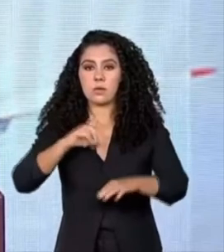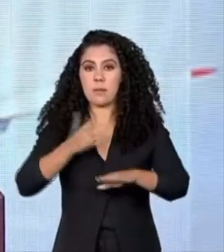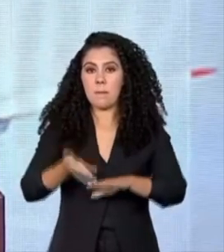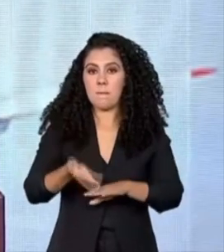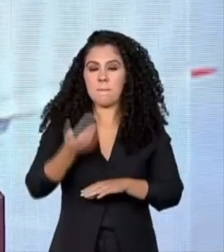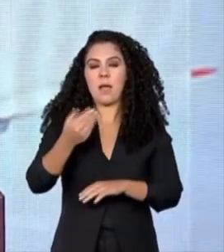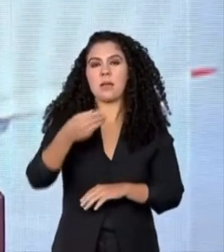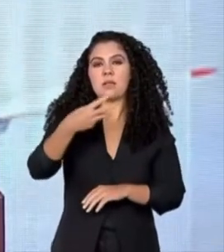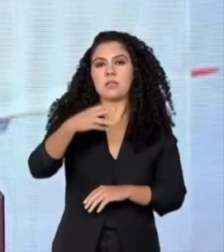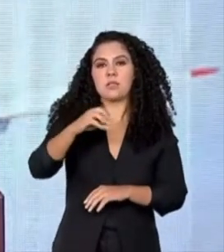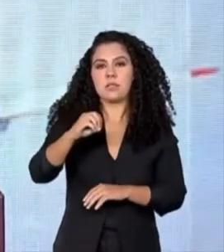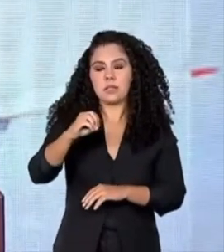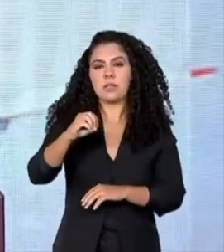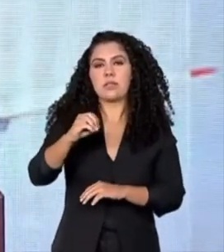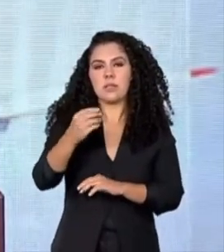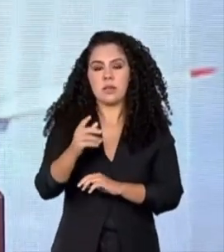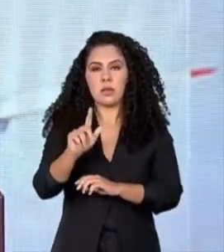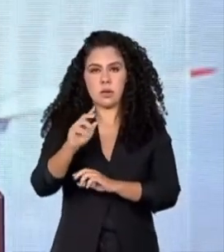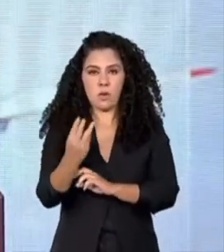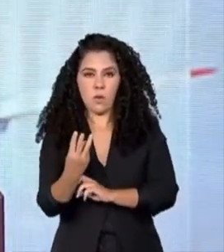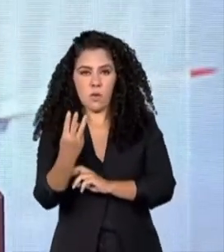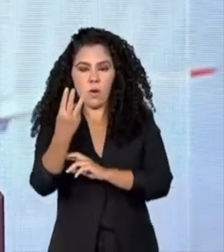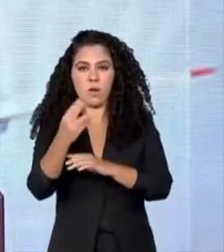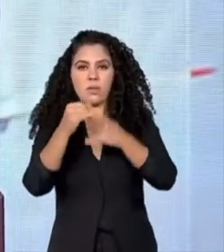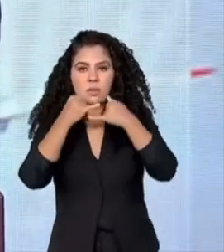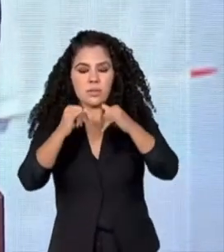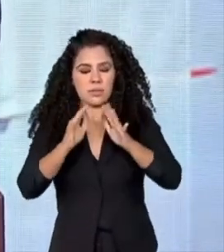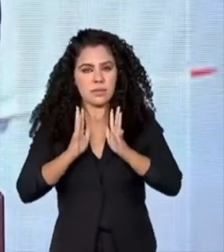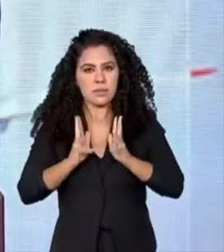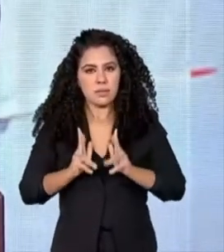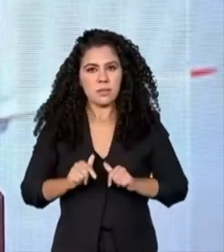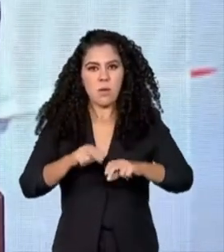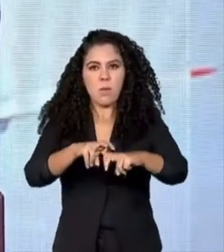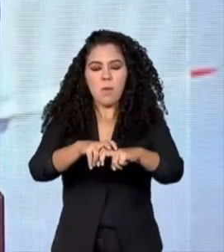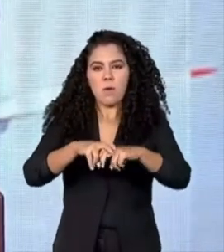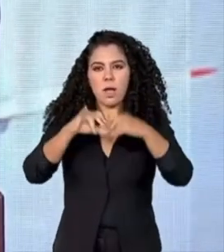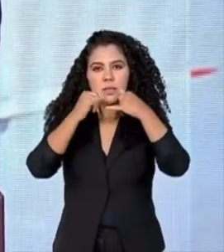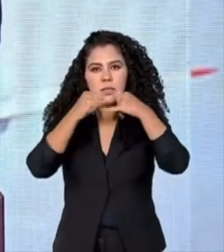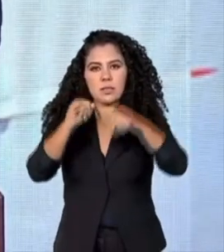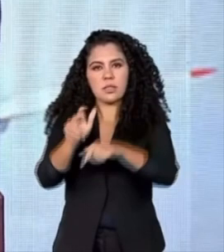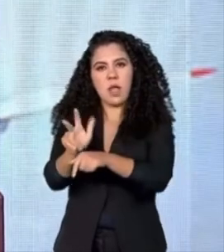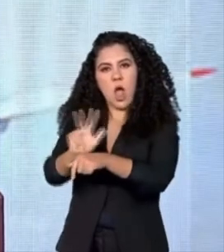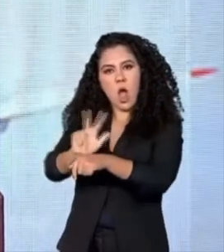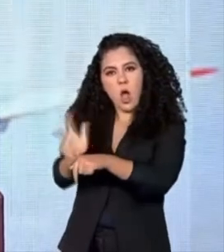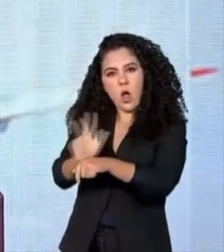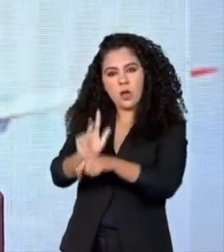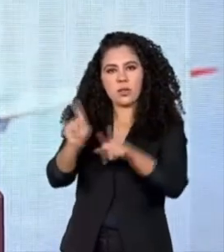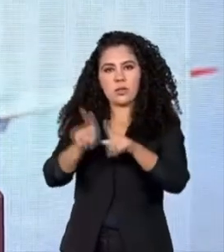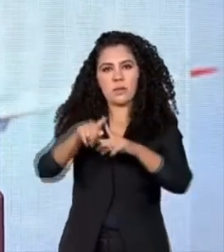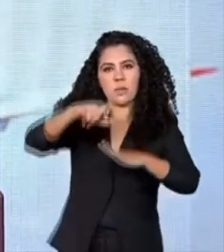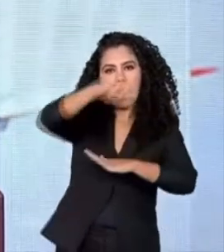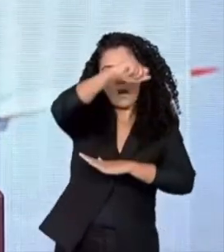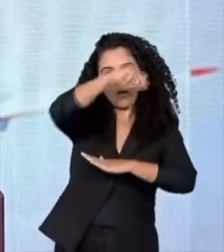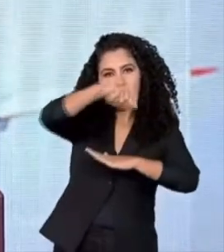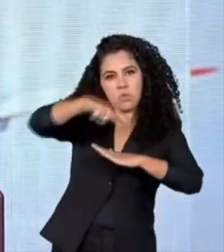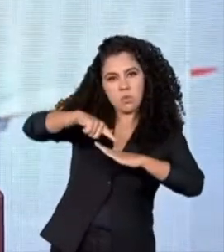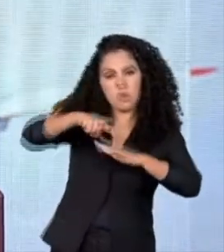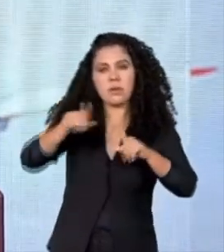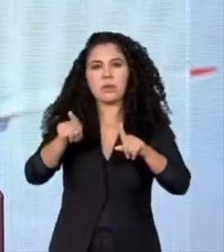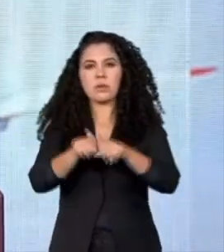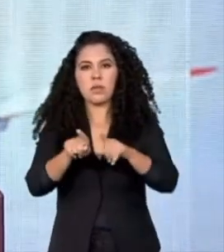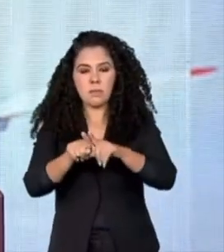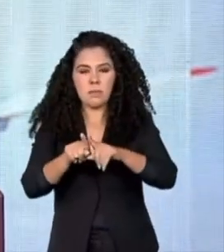e renovável no Brasil, a partir das energias eólica, solar e biomassa. Somente